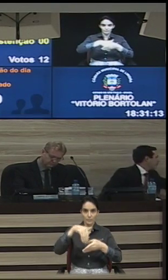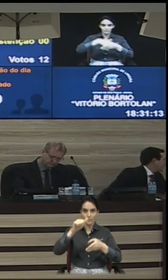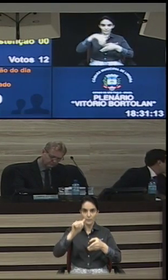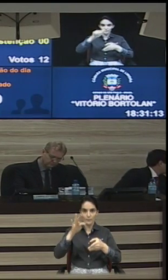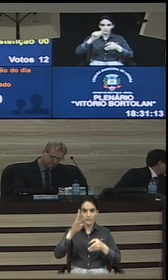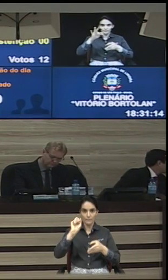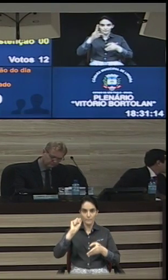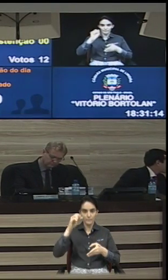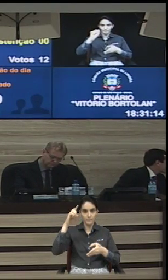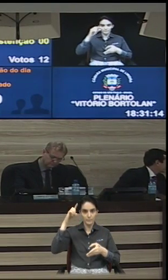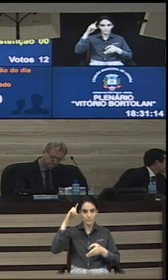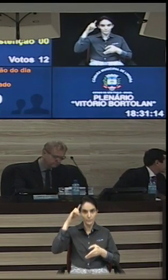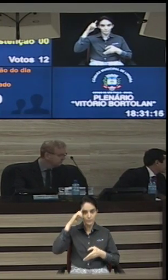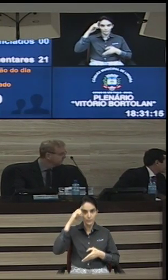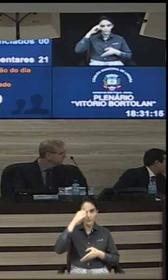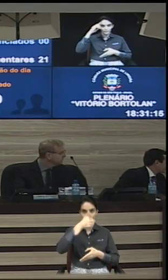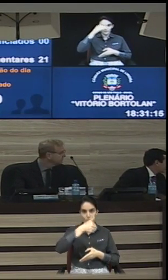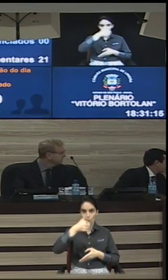dia